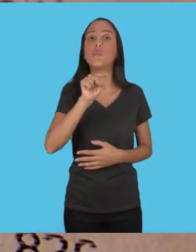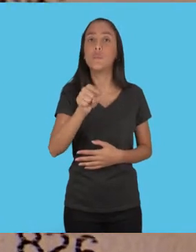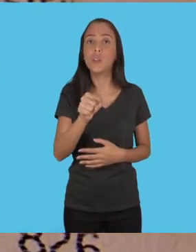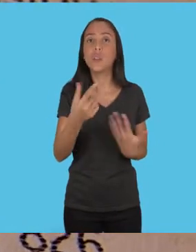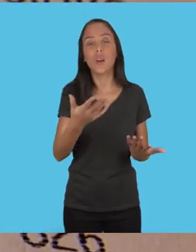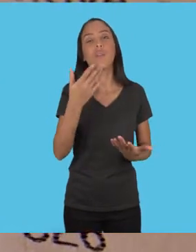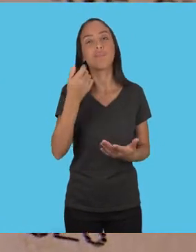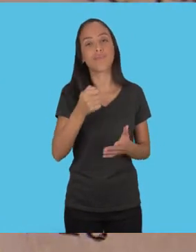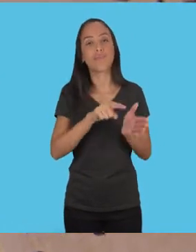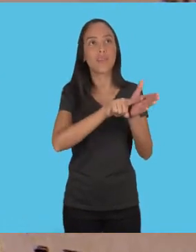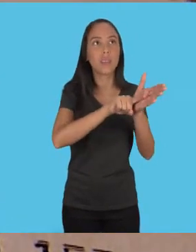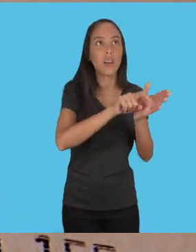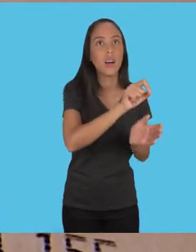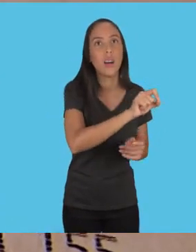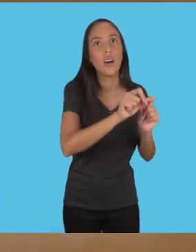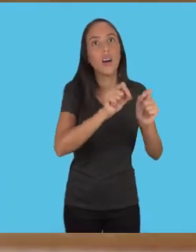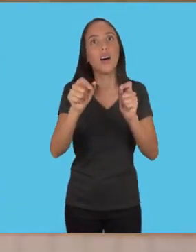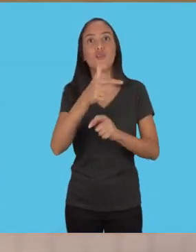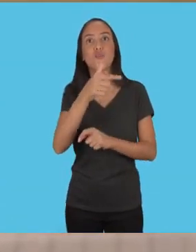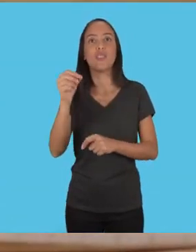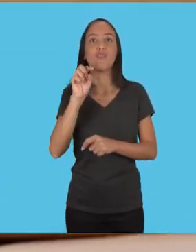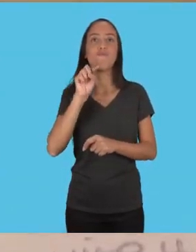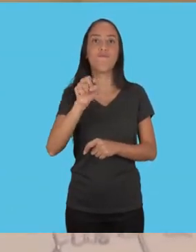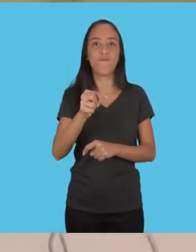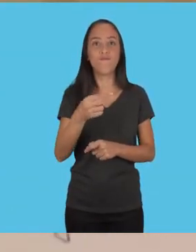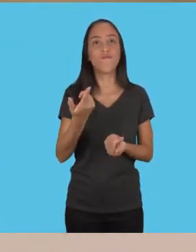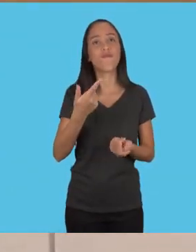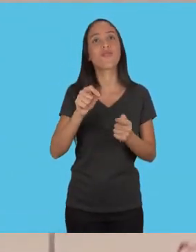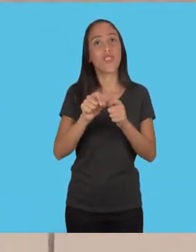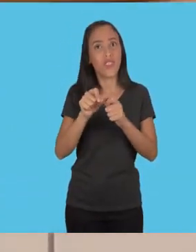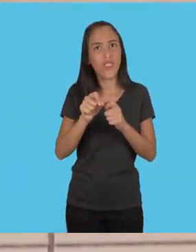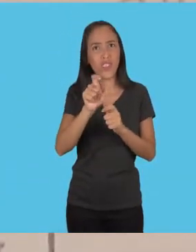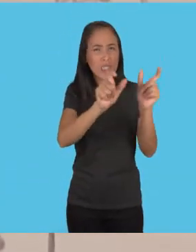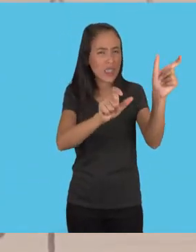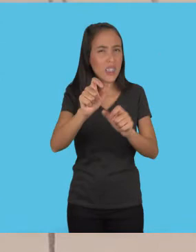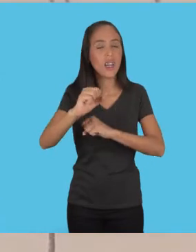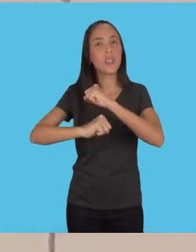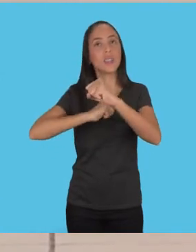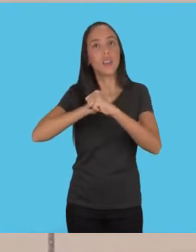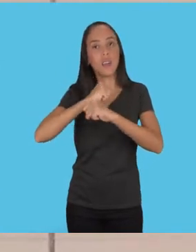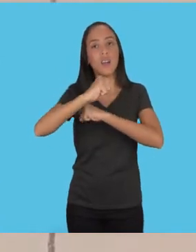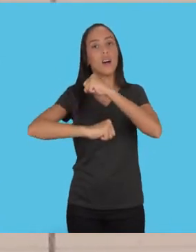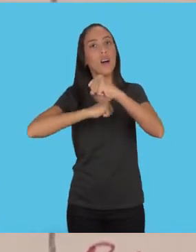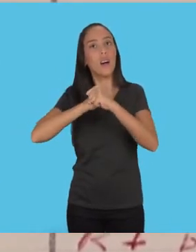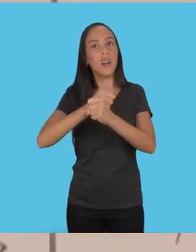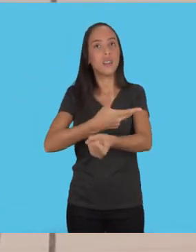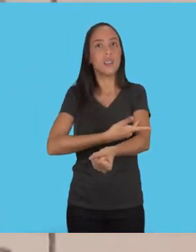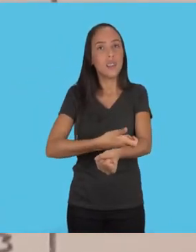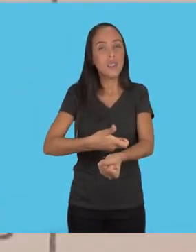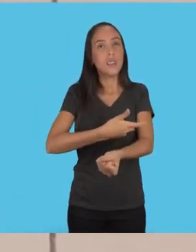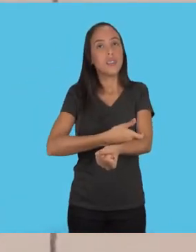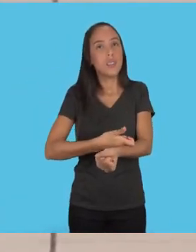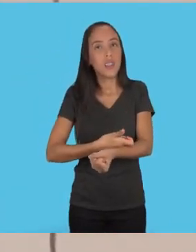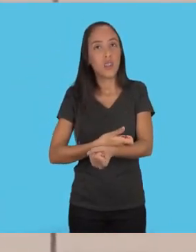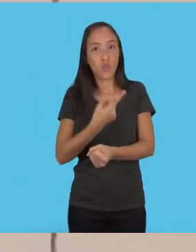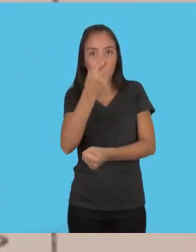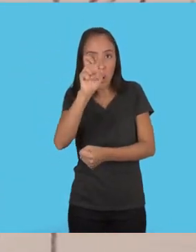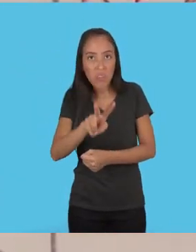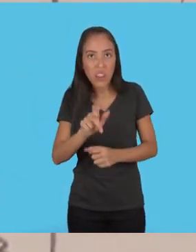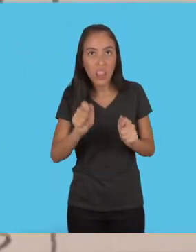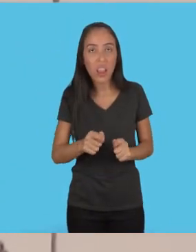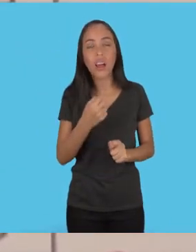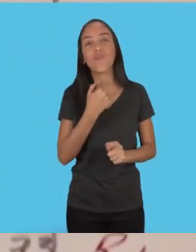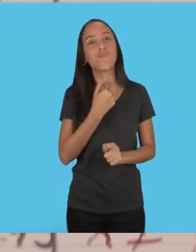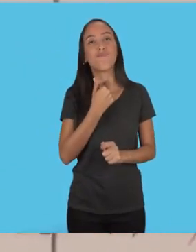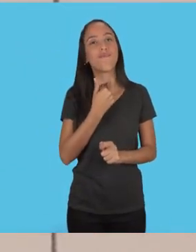mil. Isso foi feito com exames seguidos, ano após ano, porque não dá para fazer de uma vez. Então, durante os 4